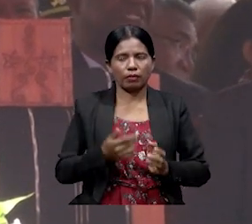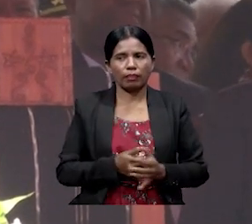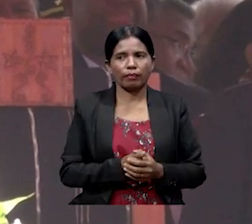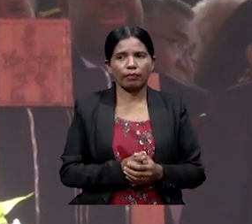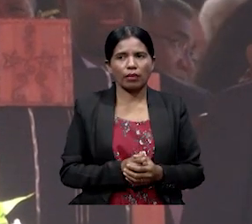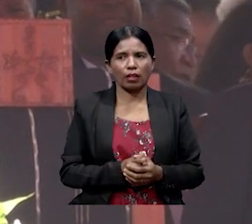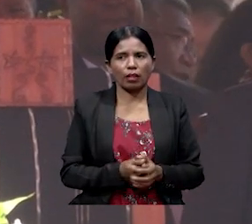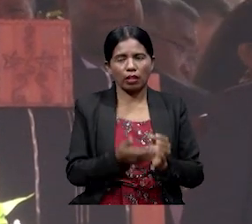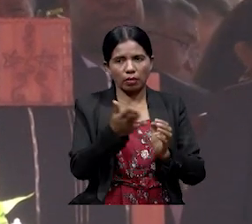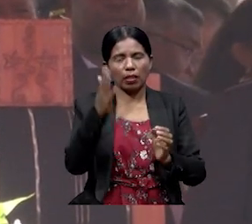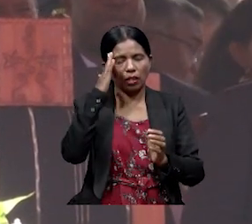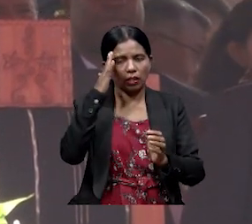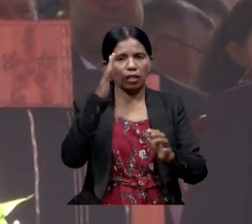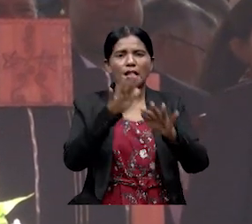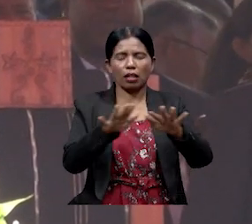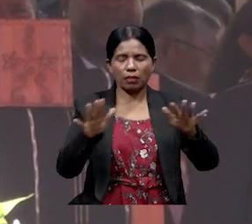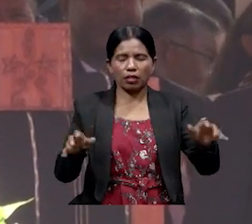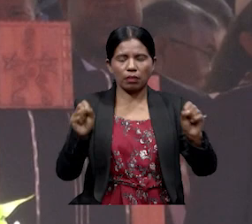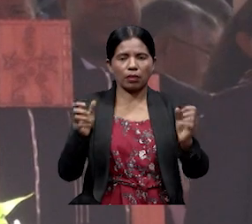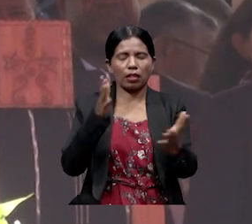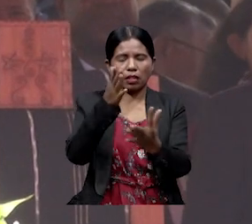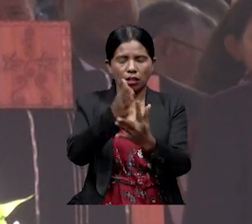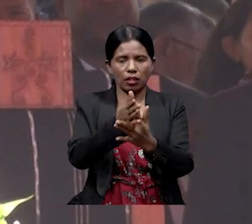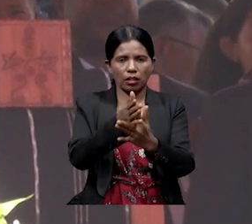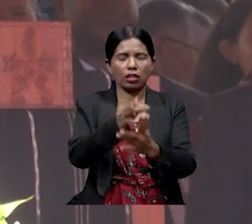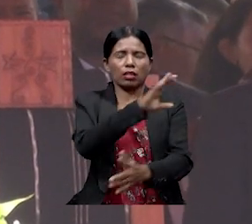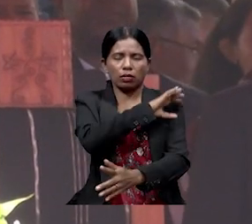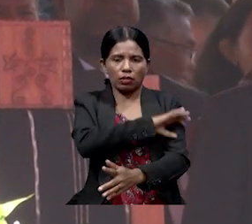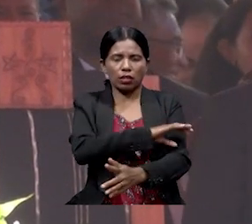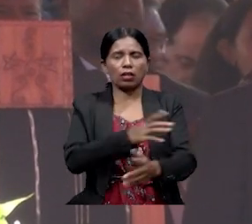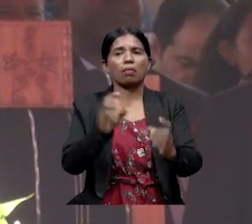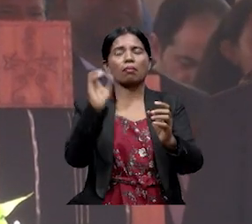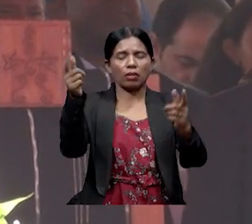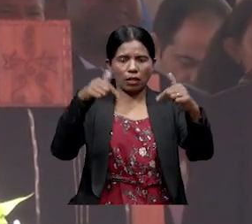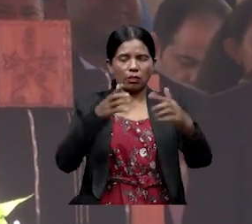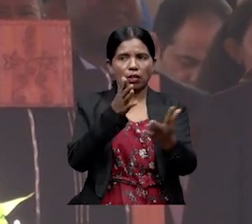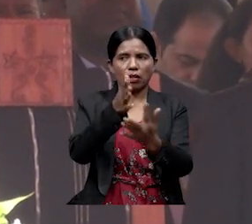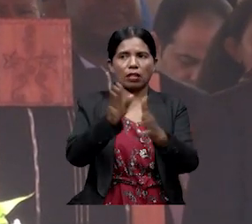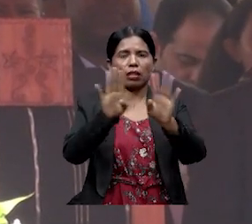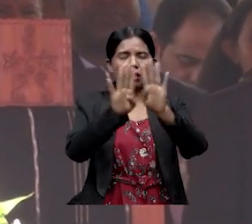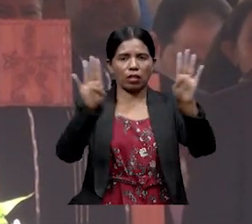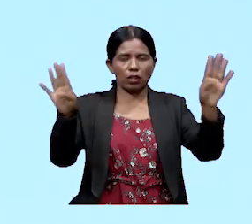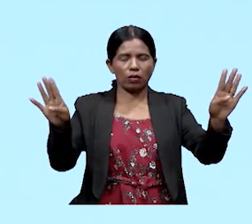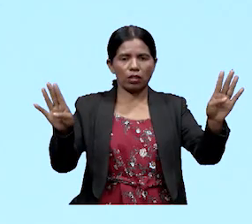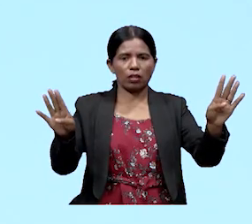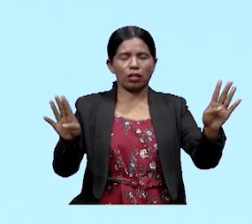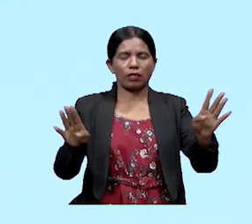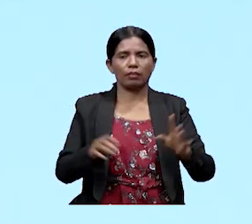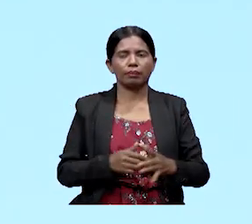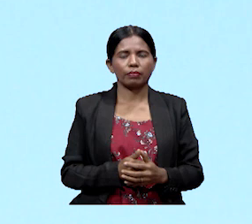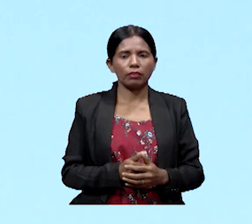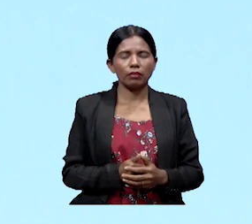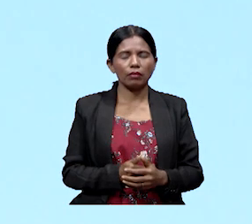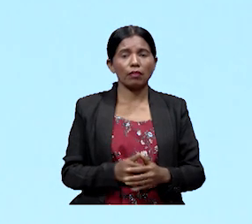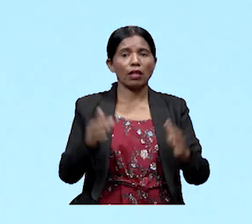Portanto, em matéria não, na Varexira Beltana, segurança, música, na Varexira Tama. Loque te ave, ormata, né? Rafoen